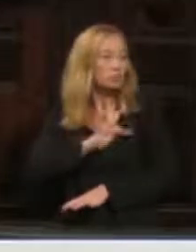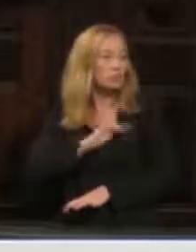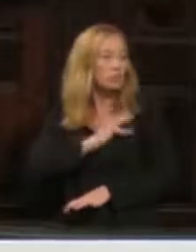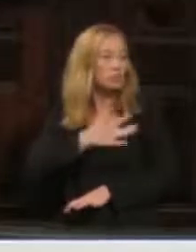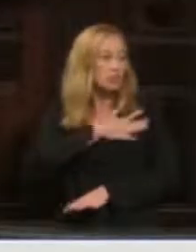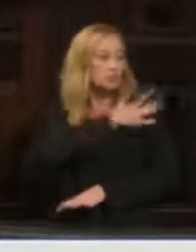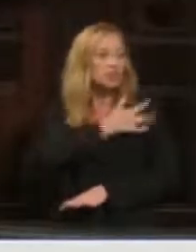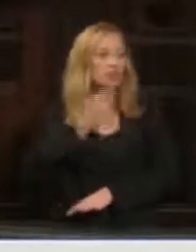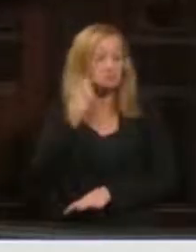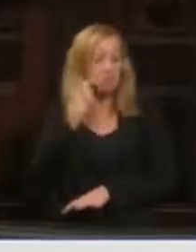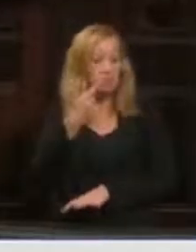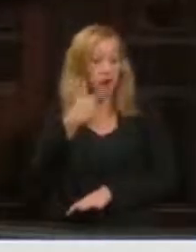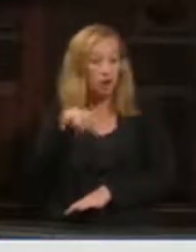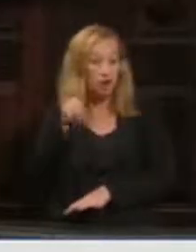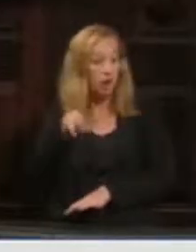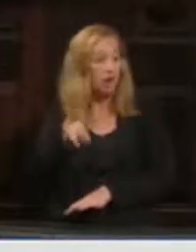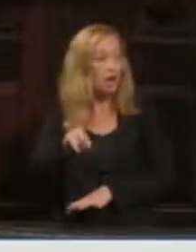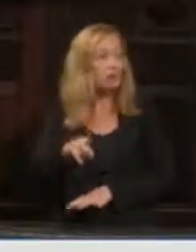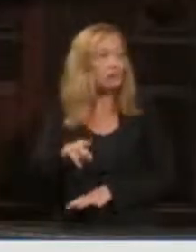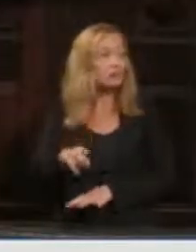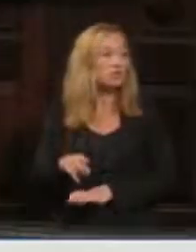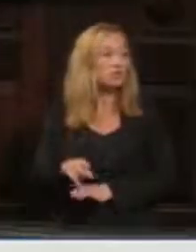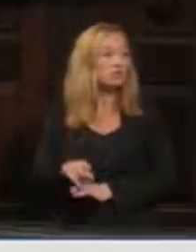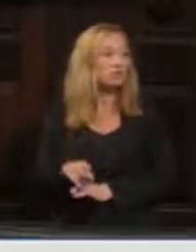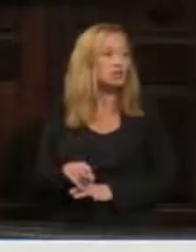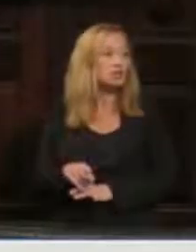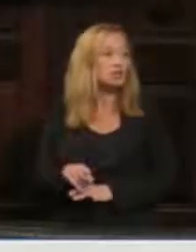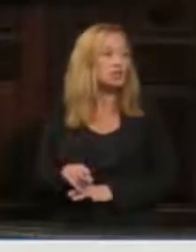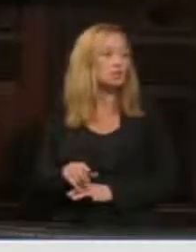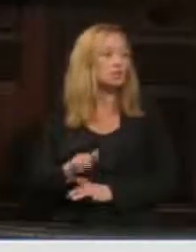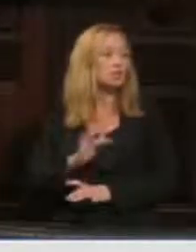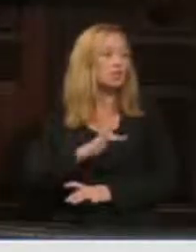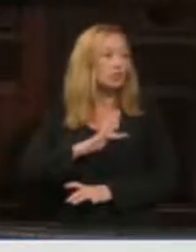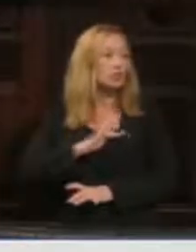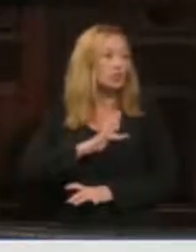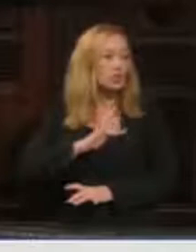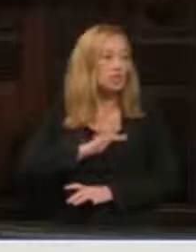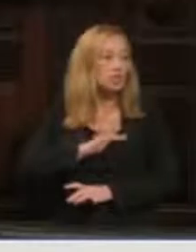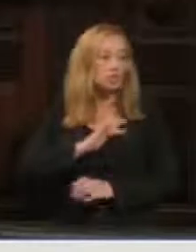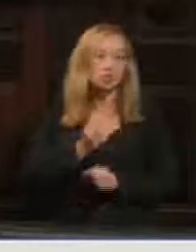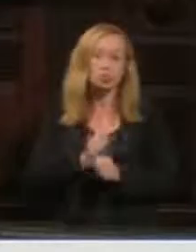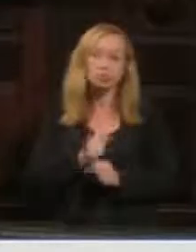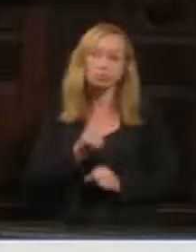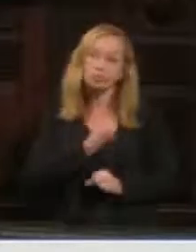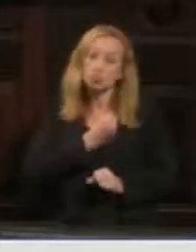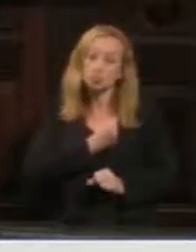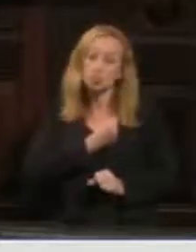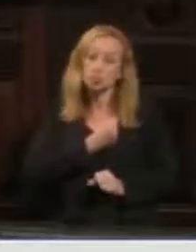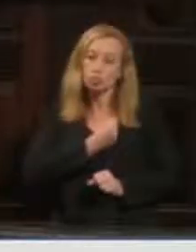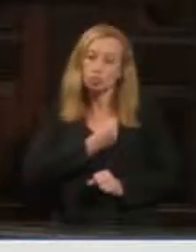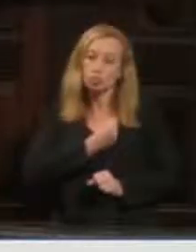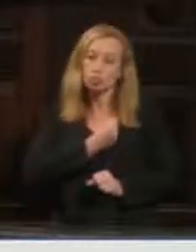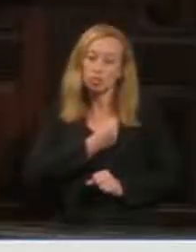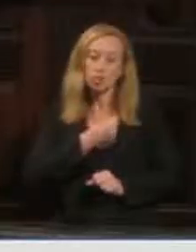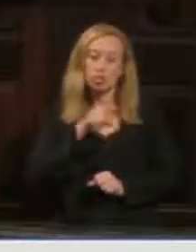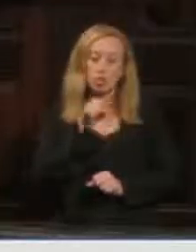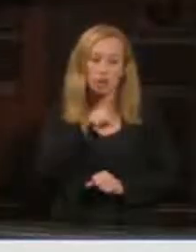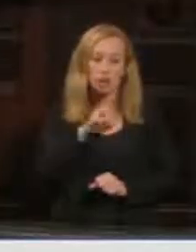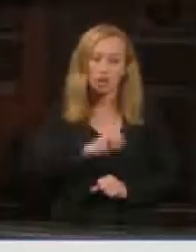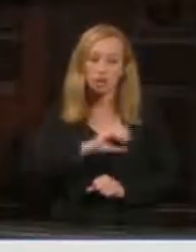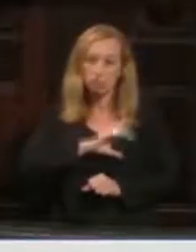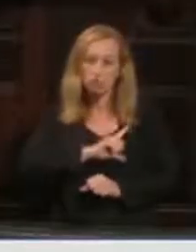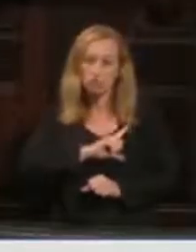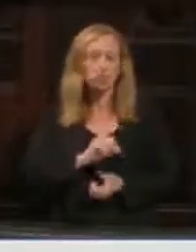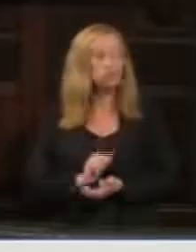vocês vão ver um déficit de policiais que tem em Duque de Caxias. Senhor presidente,